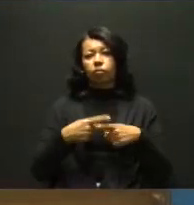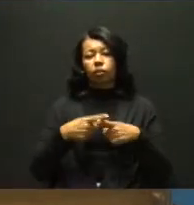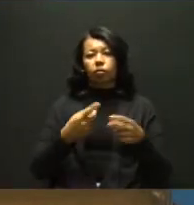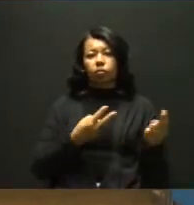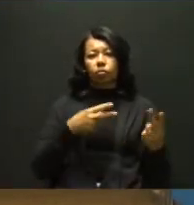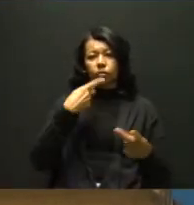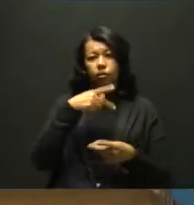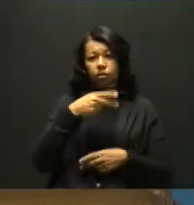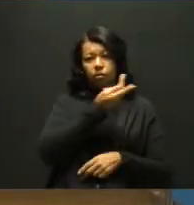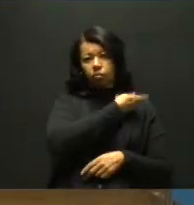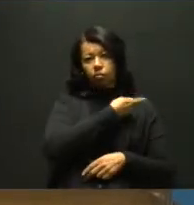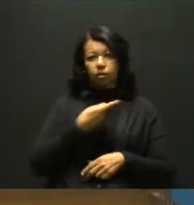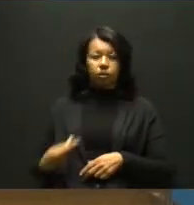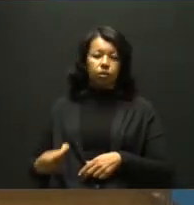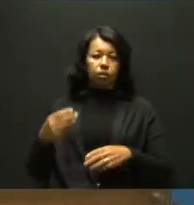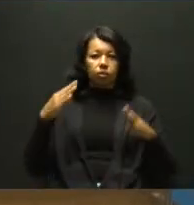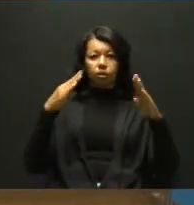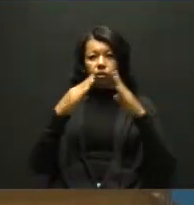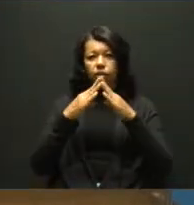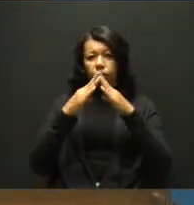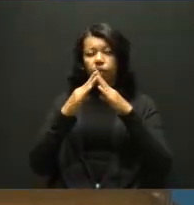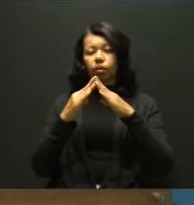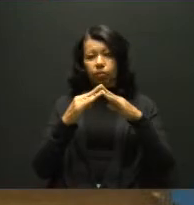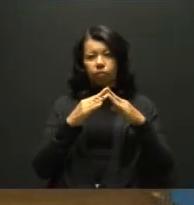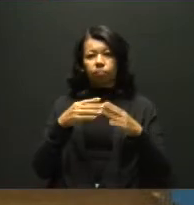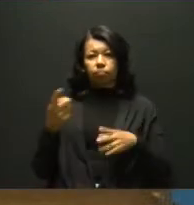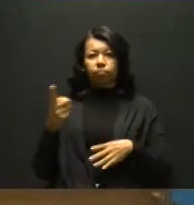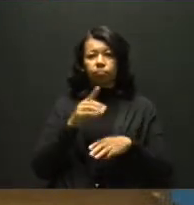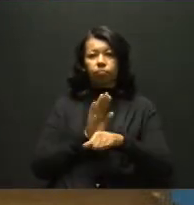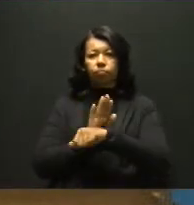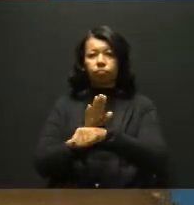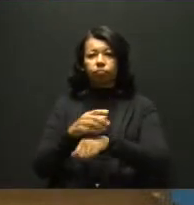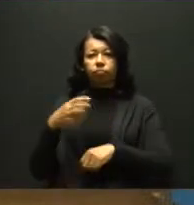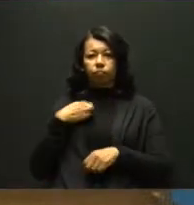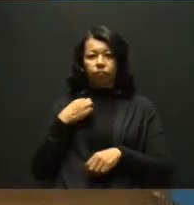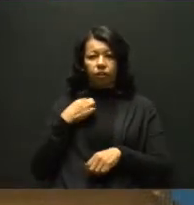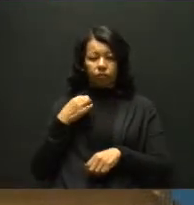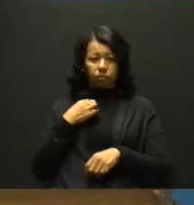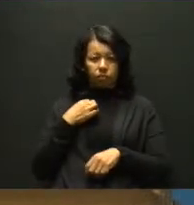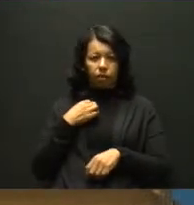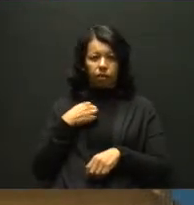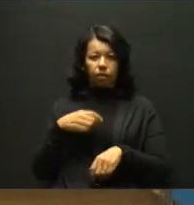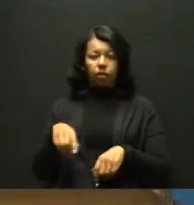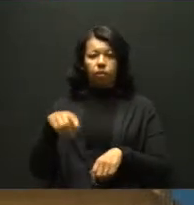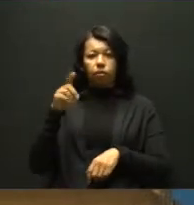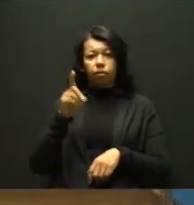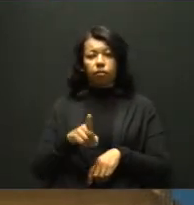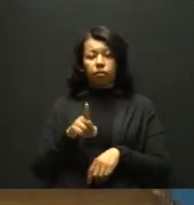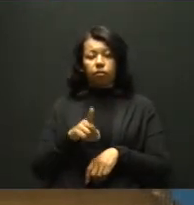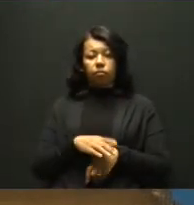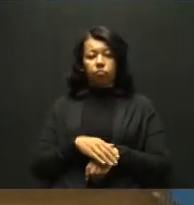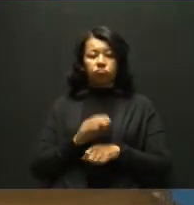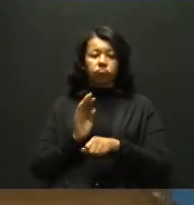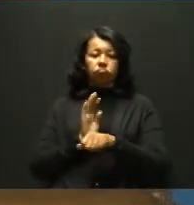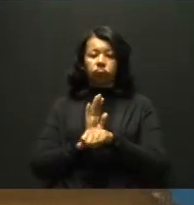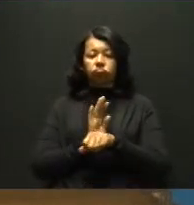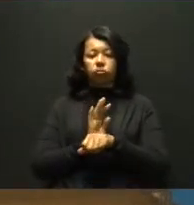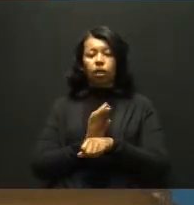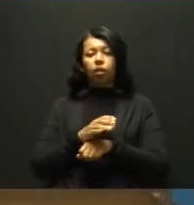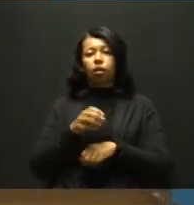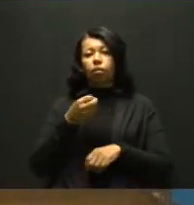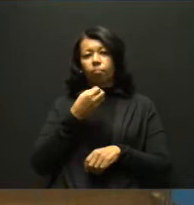disse o presidente da nossa casa essa colaboração voluntária e ainda sendo premiada é óbvio que vai